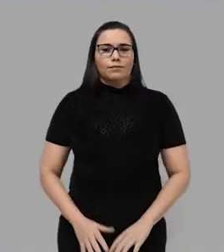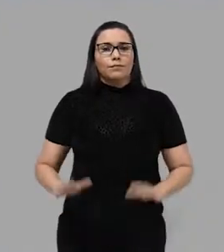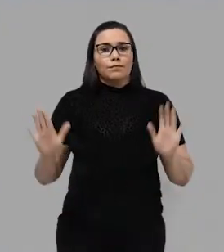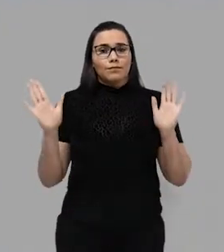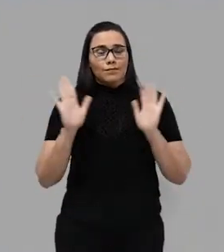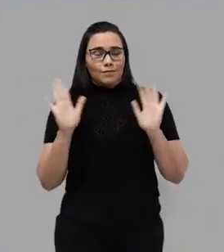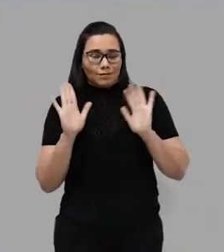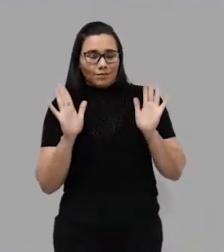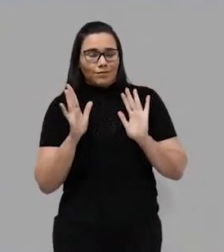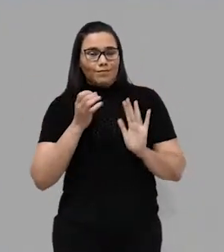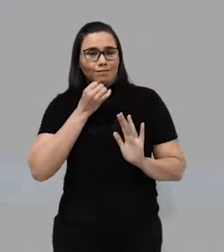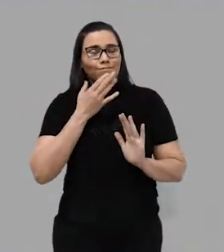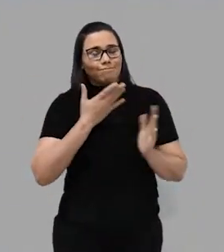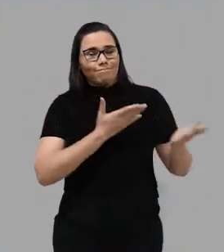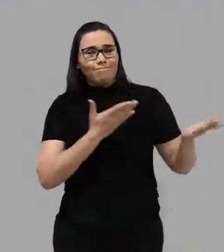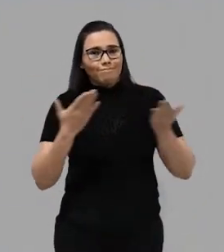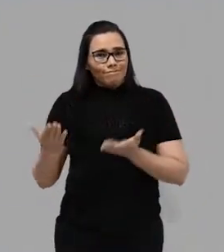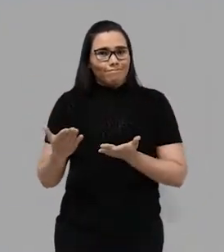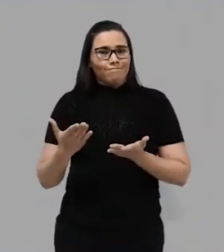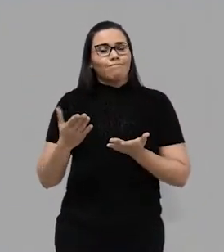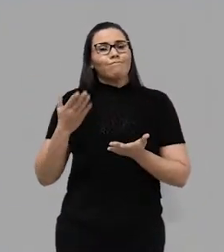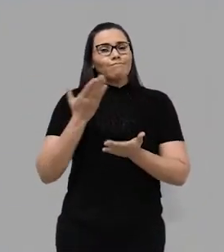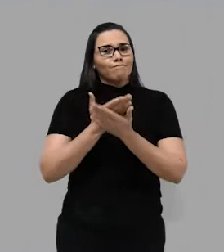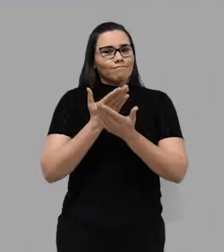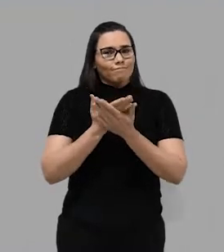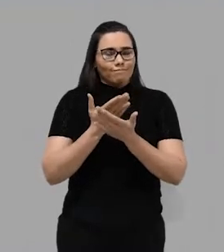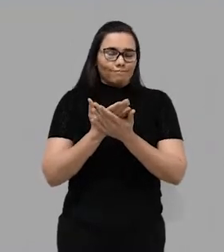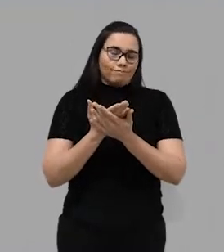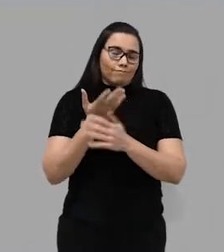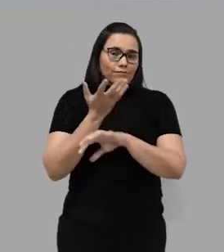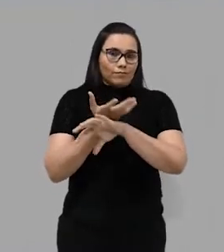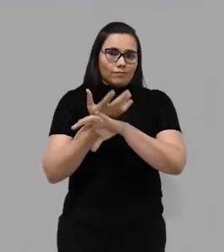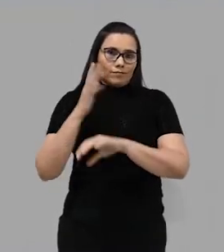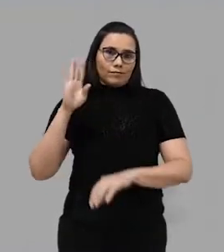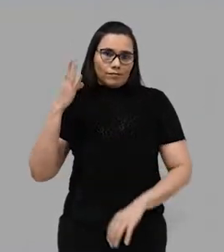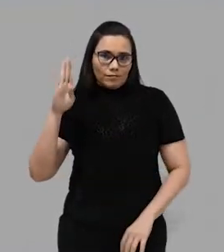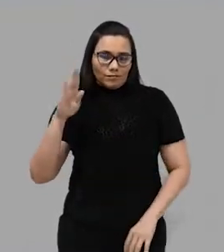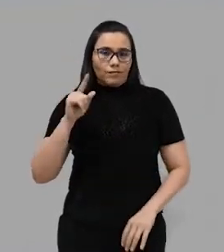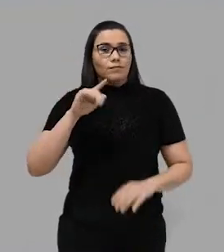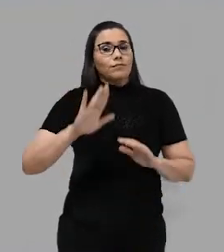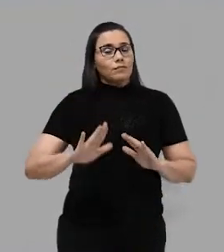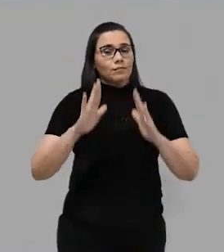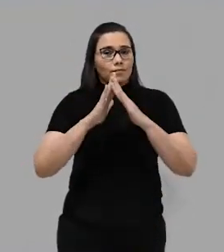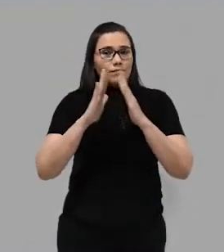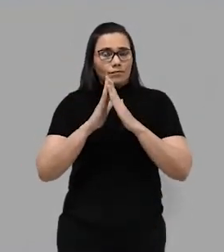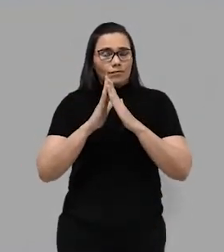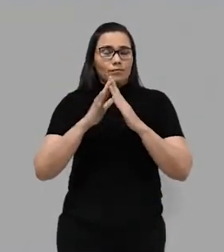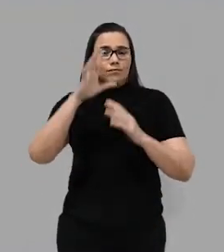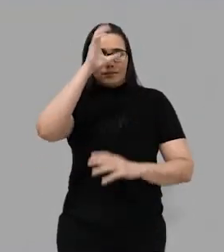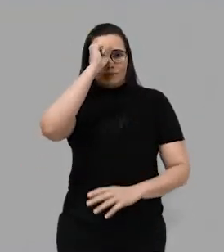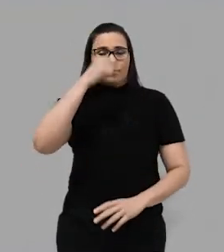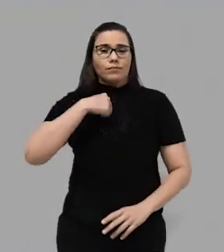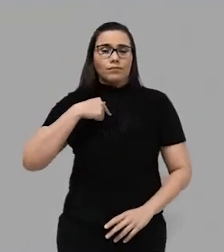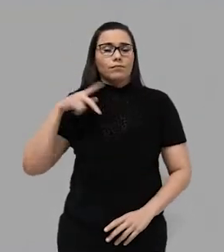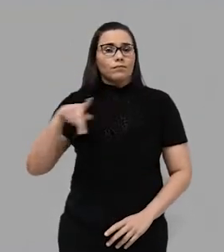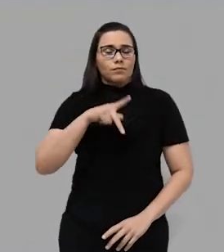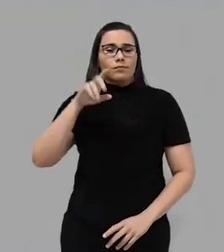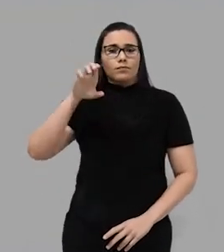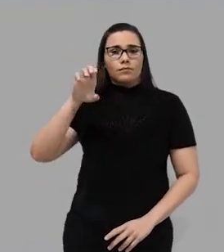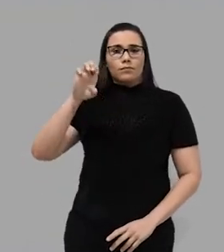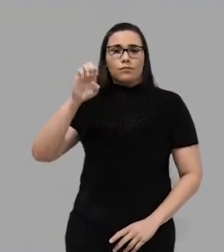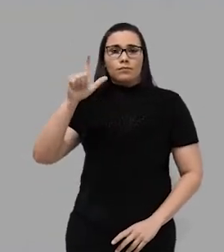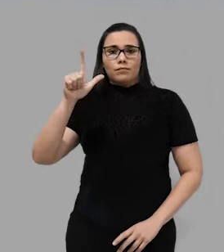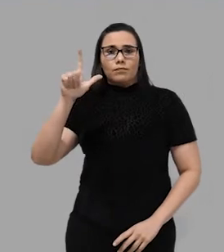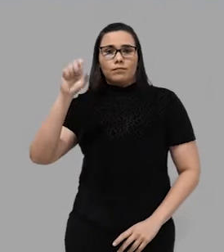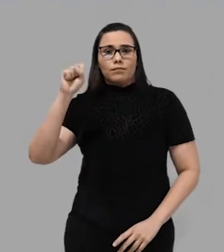Olá, sejam bem-vindos a mais uma aula de biologia aqui do Fique em Casa Aprendendo. Para quem não me conhece, eu sou o professor Celso Ramos e na nossa